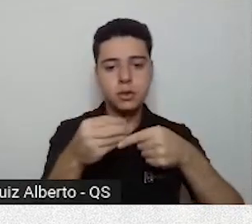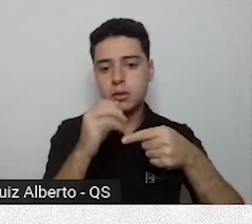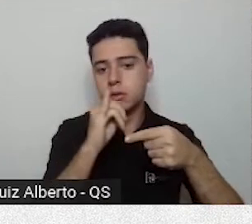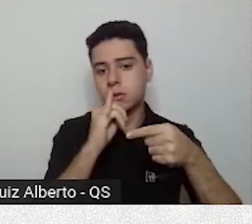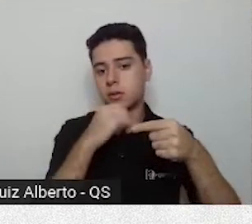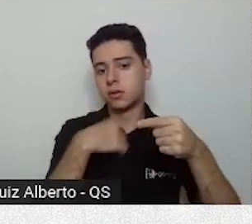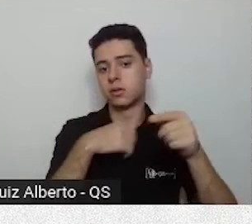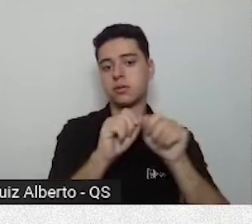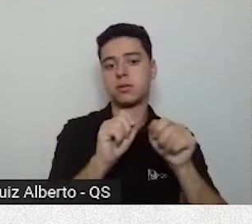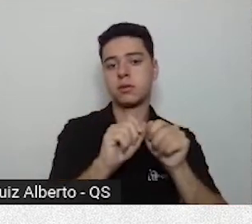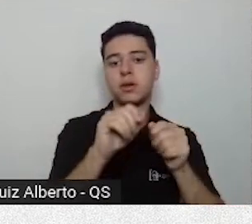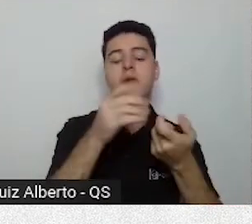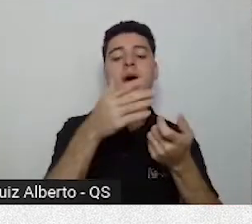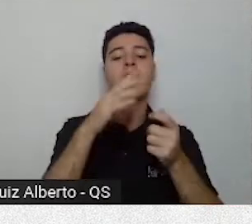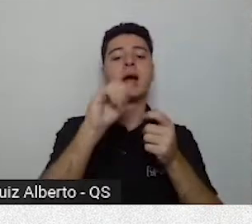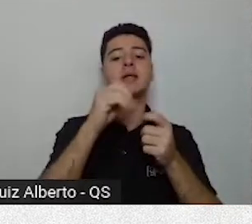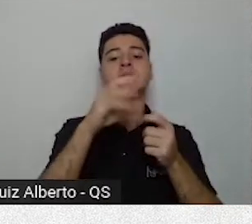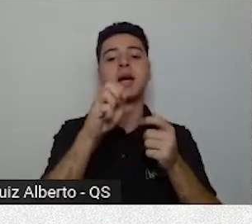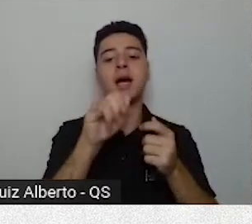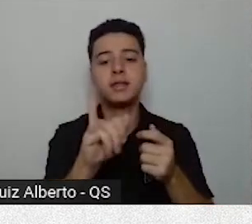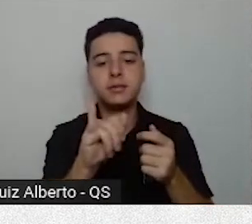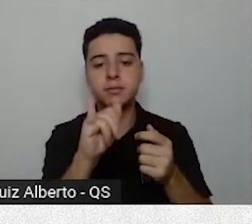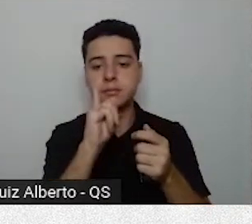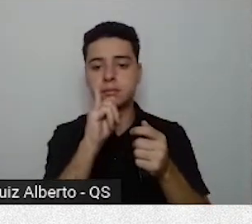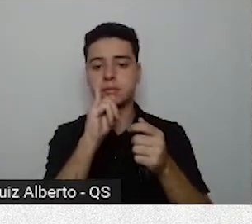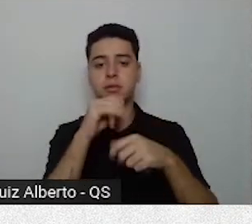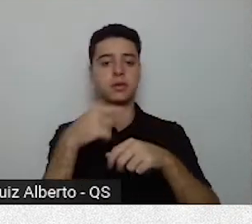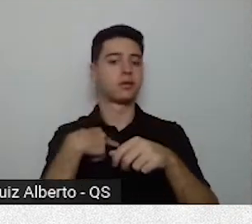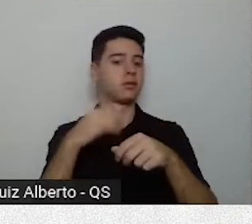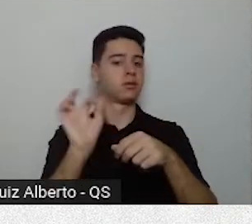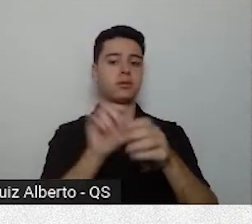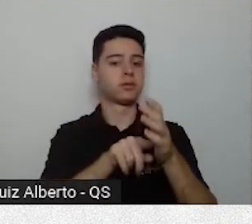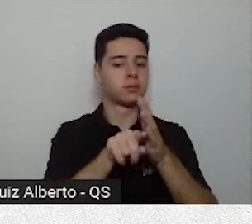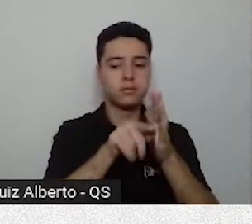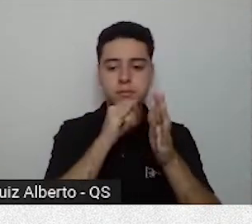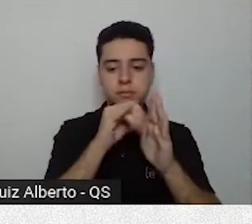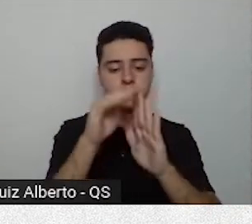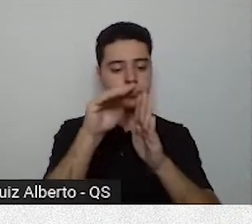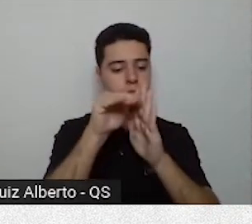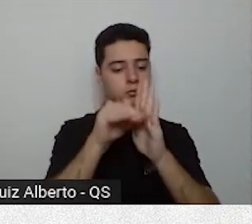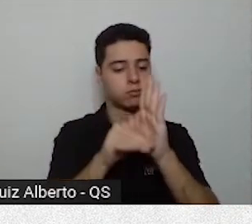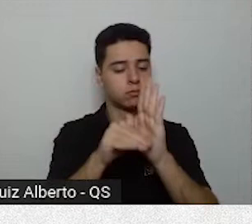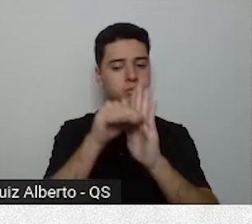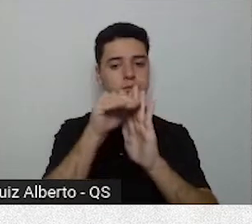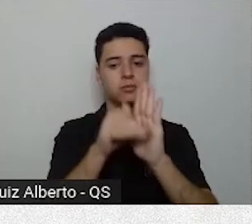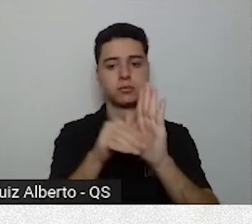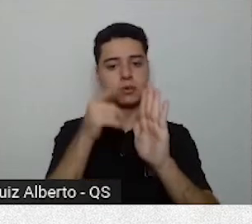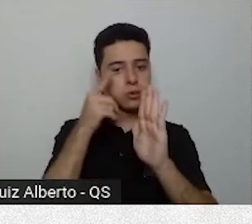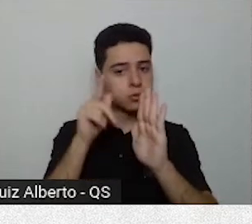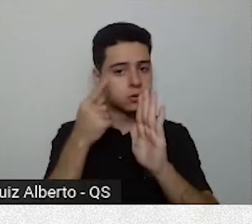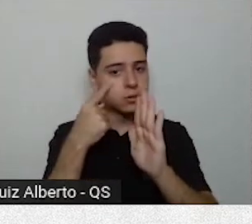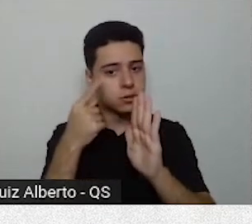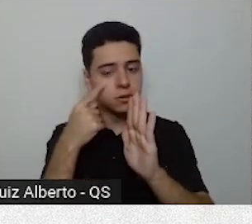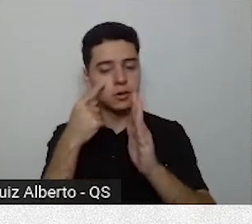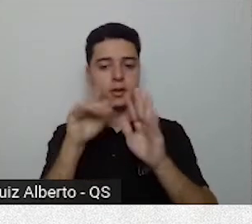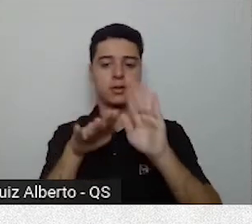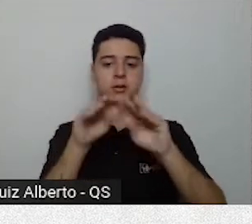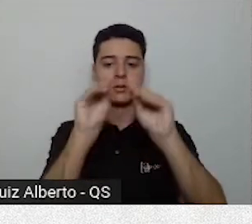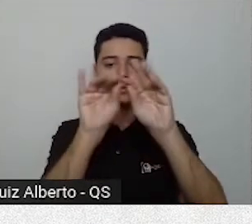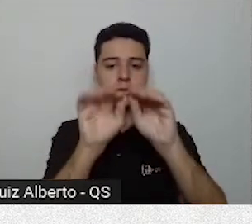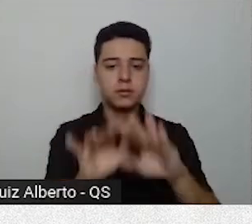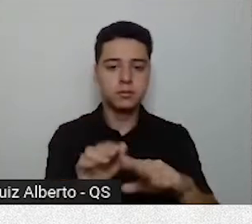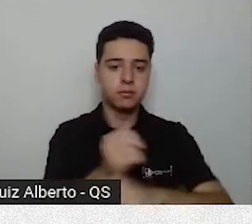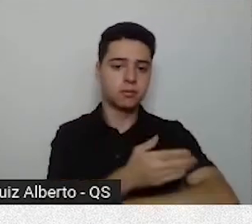a tinta de açaí. Nesse momento eu não tinha filtrado ainda a tinta, então dava para ver uns grânulozinhos, né,